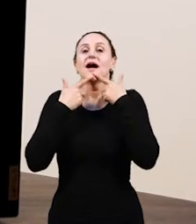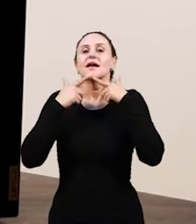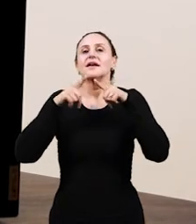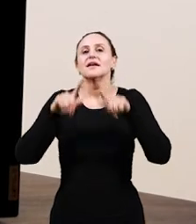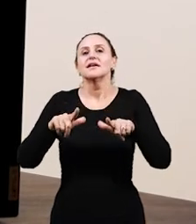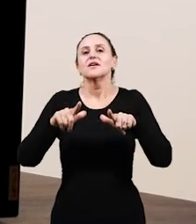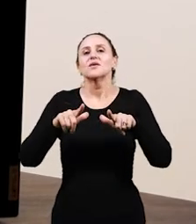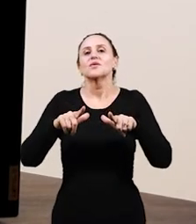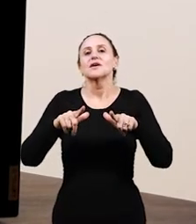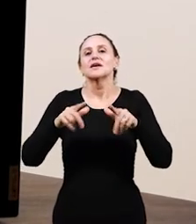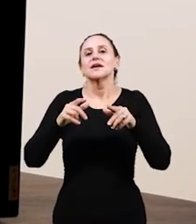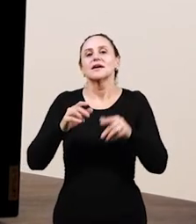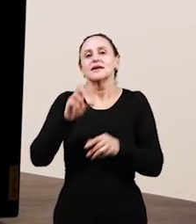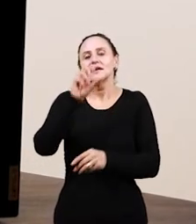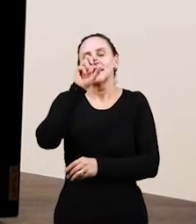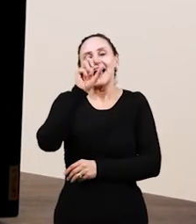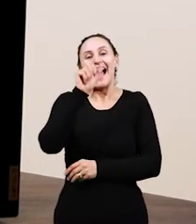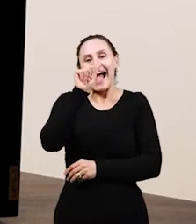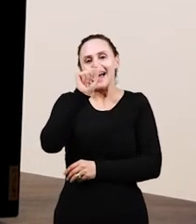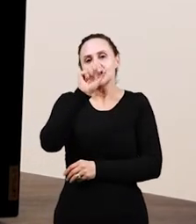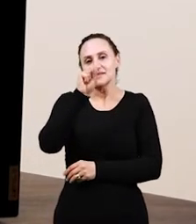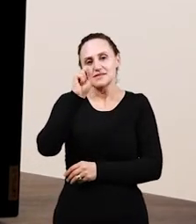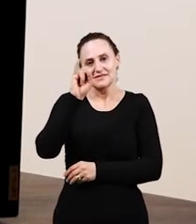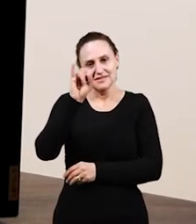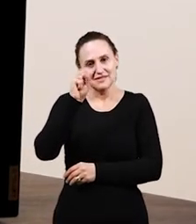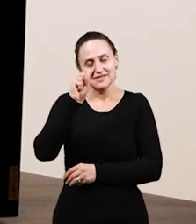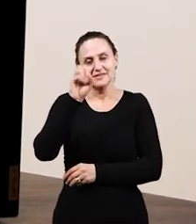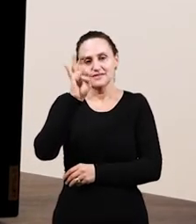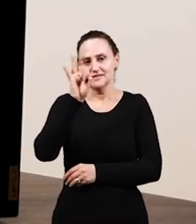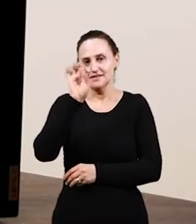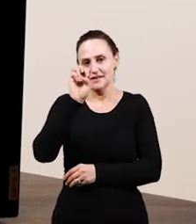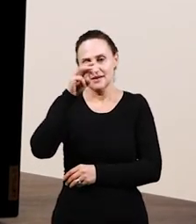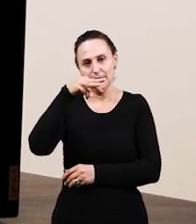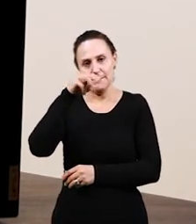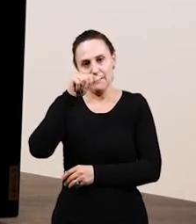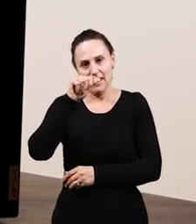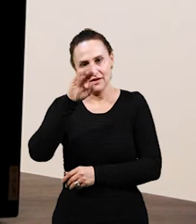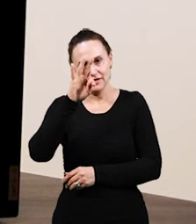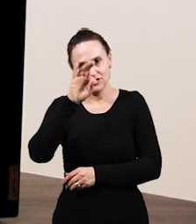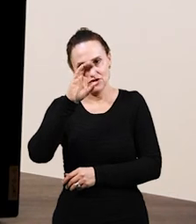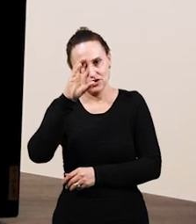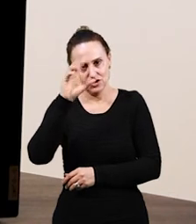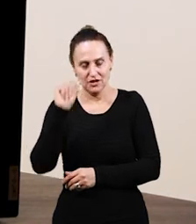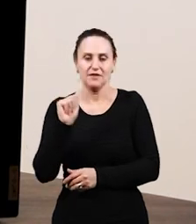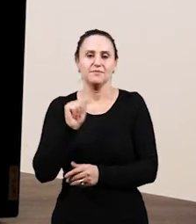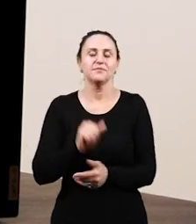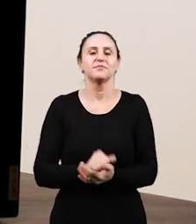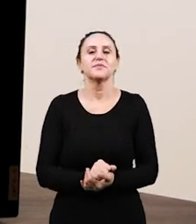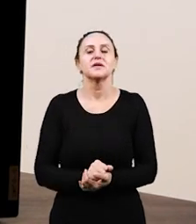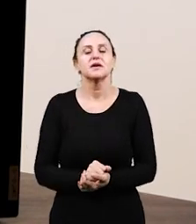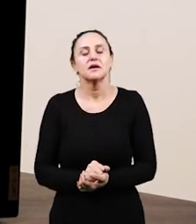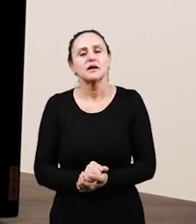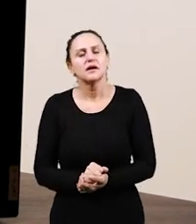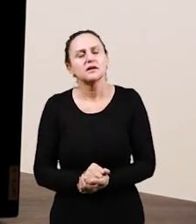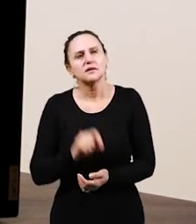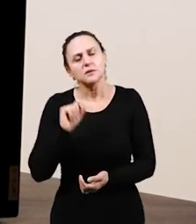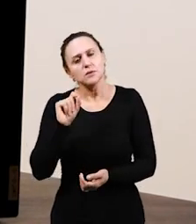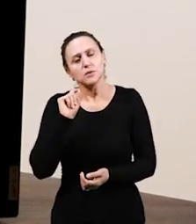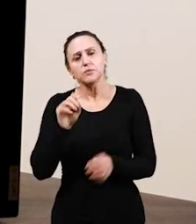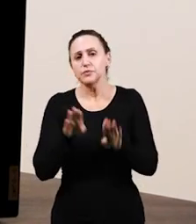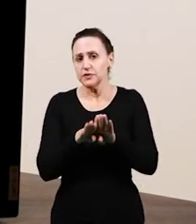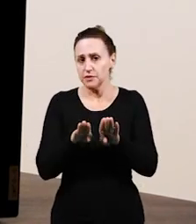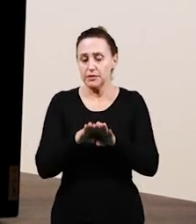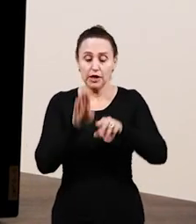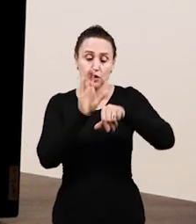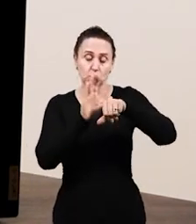sistemática a Além disso eu acho que a grande questão que se coloca